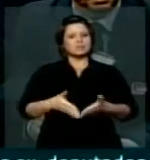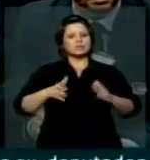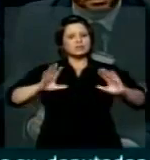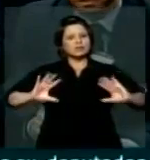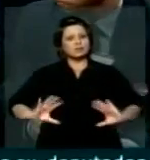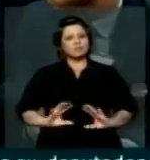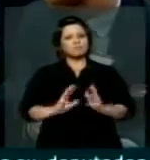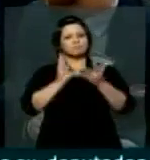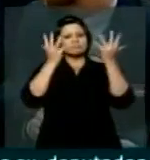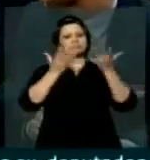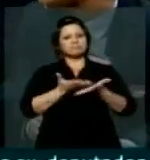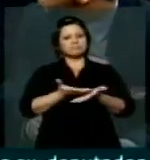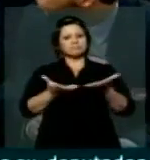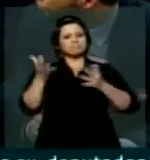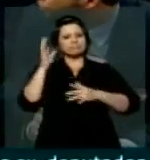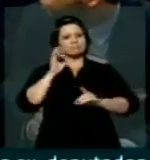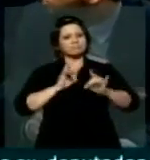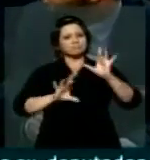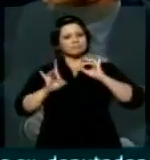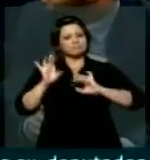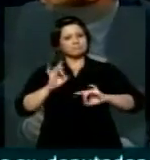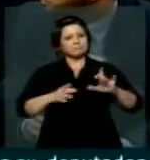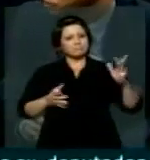fazermos homenagens.